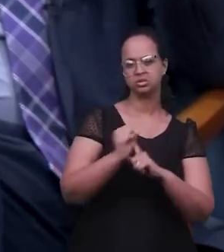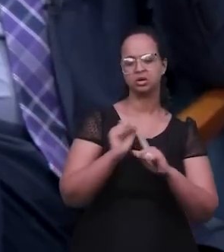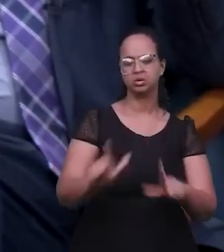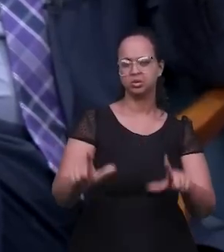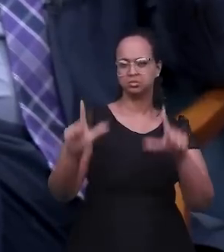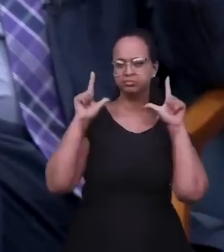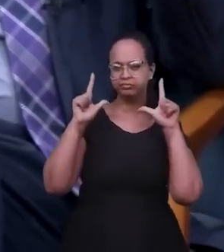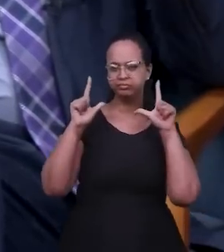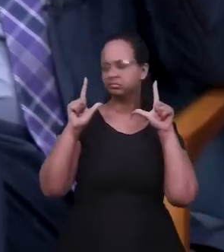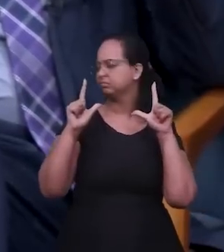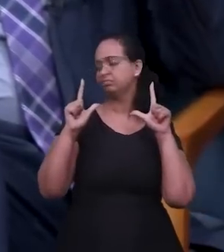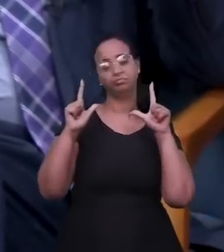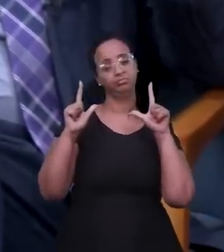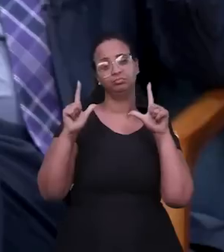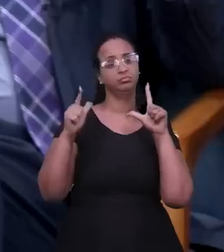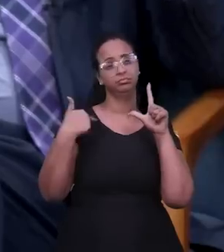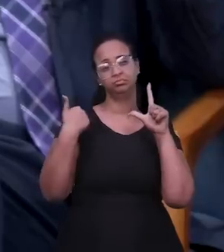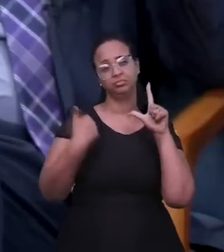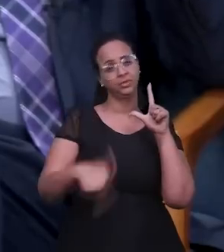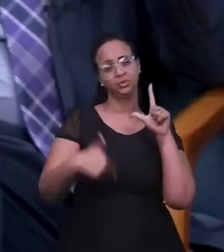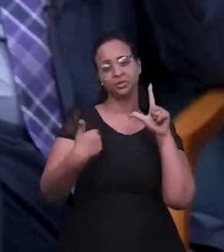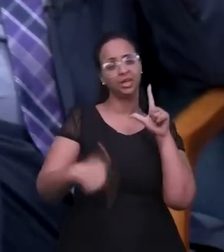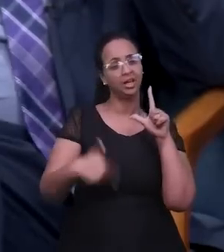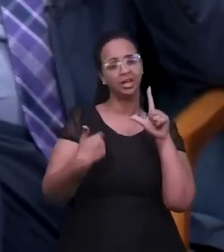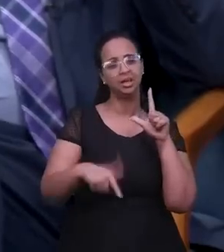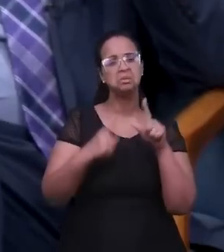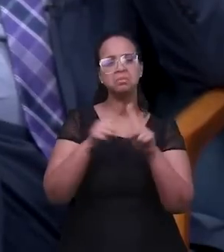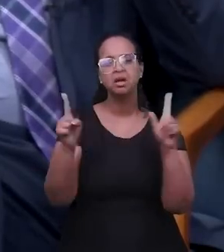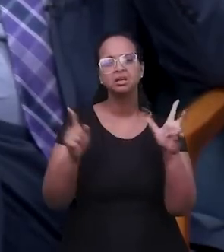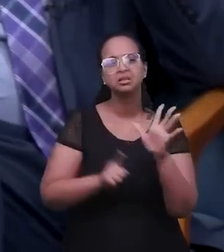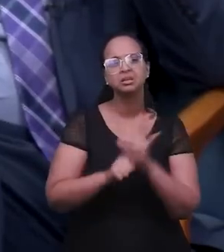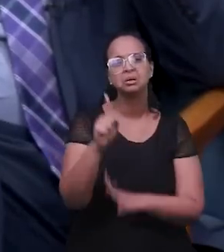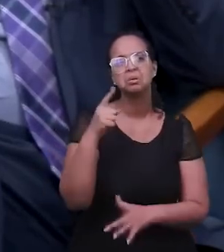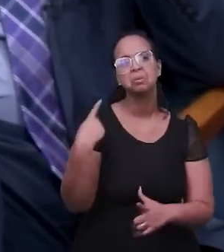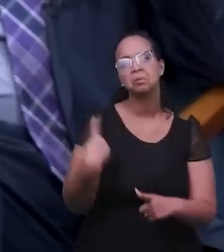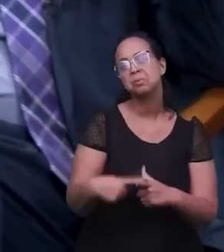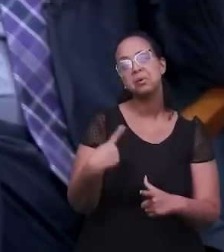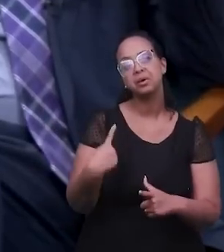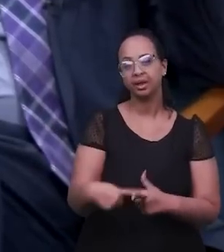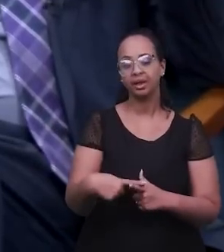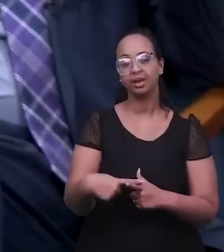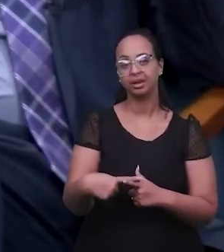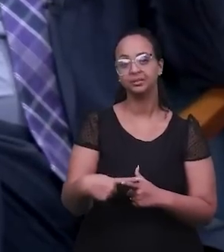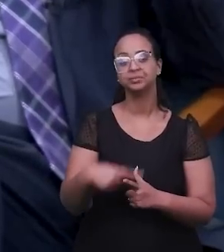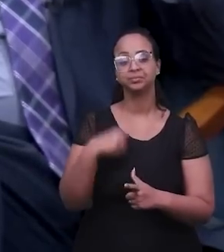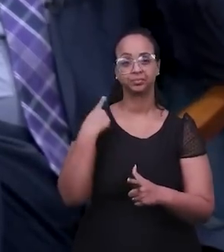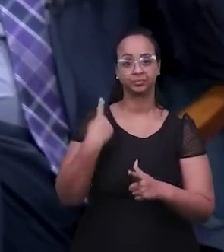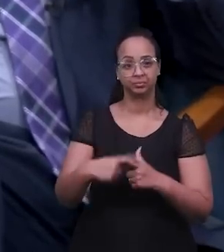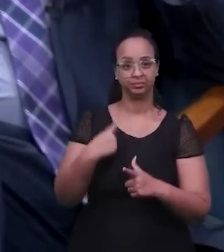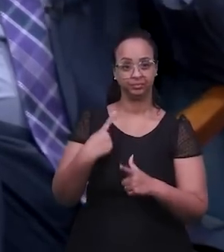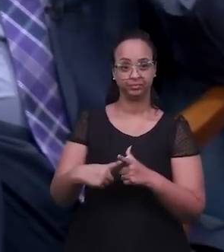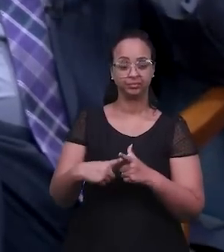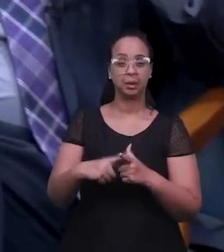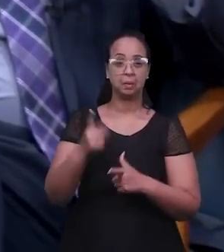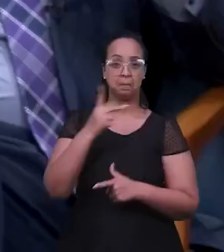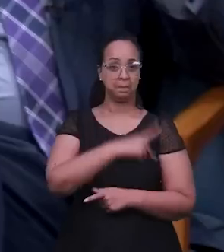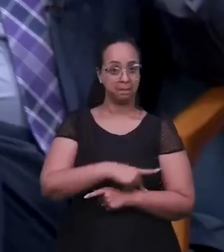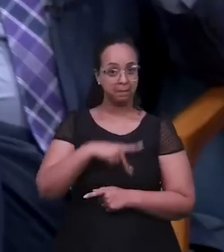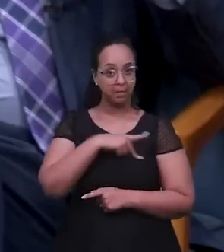ou social, enfim, nisso? Não. Por quê? Porque o